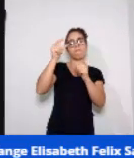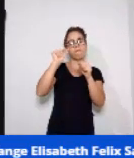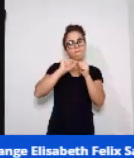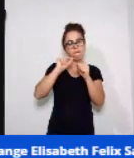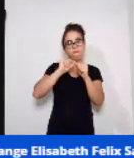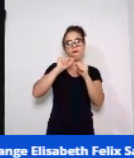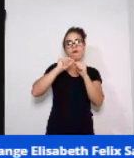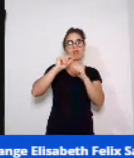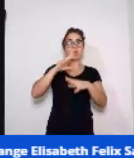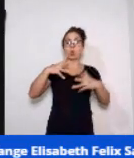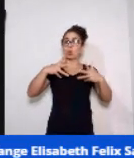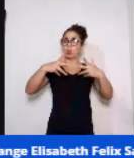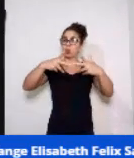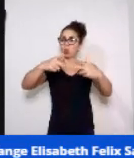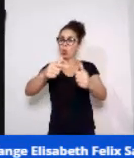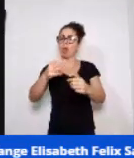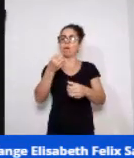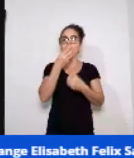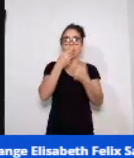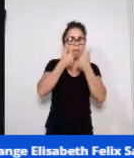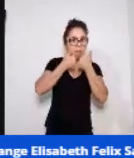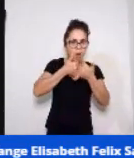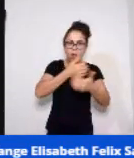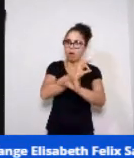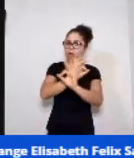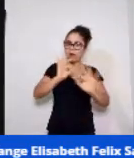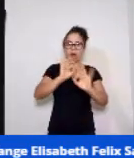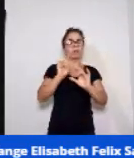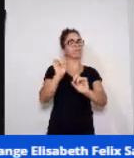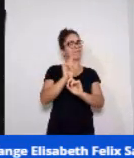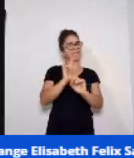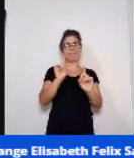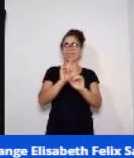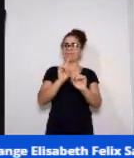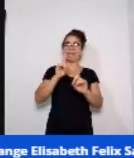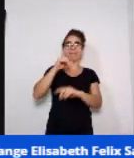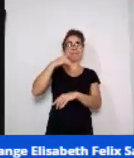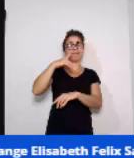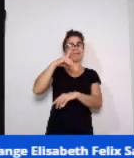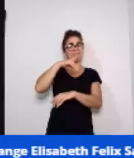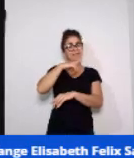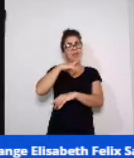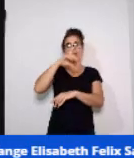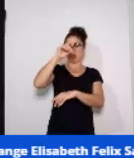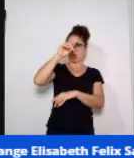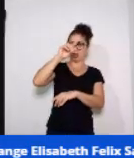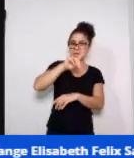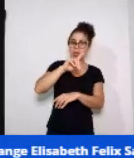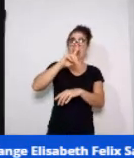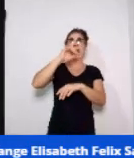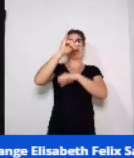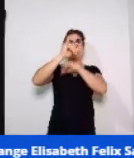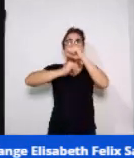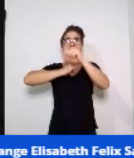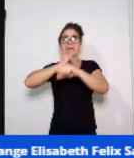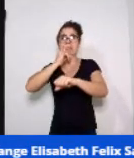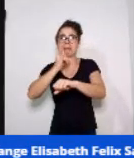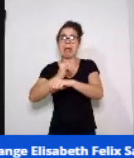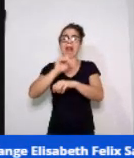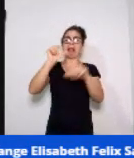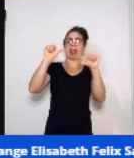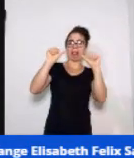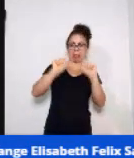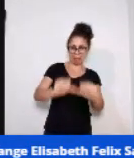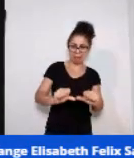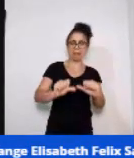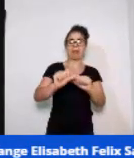são mesmo. Tem dia que é difícil lidar com os aspectos negativos, com a internet ruim, com o menino que não tem